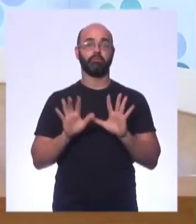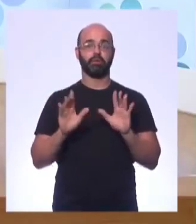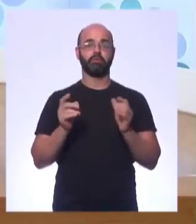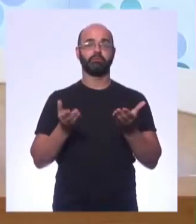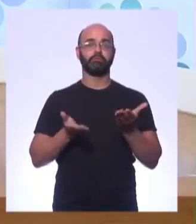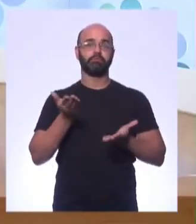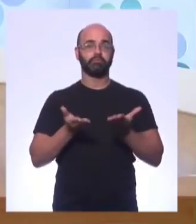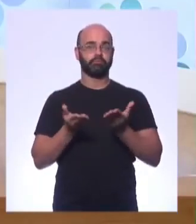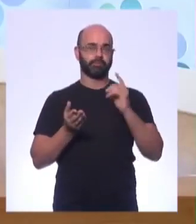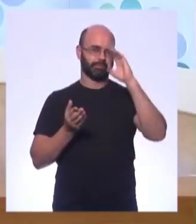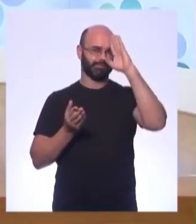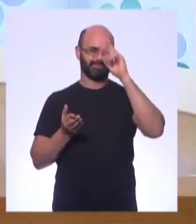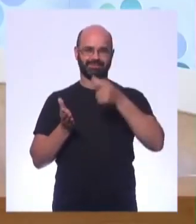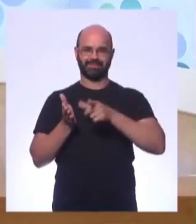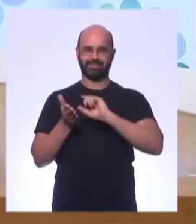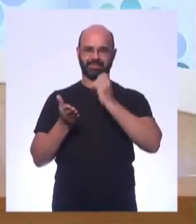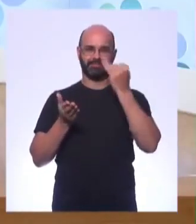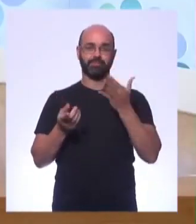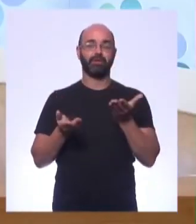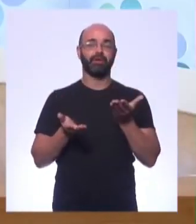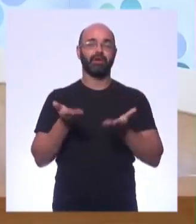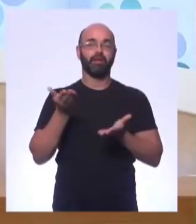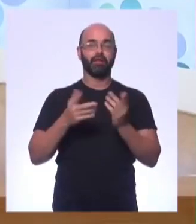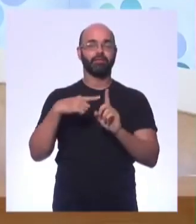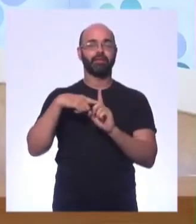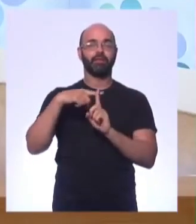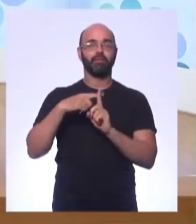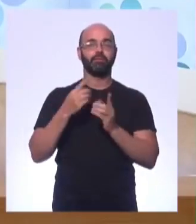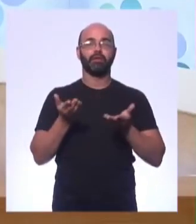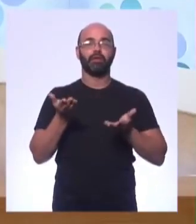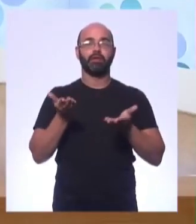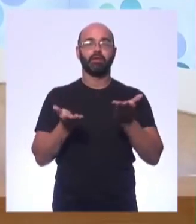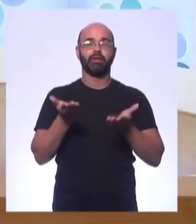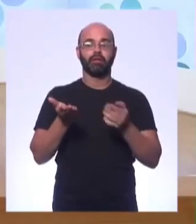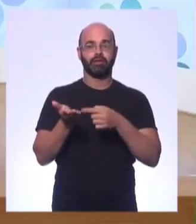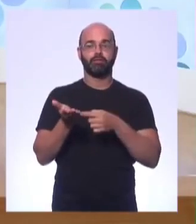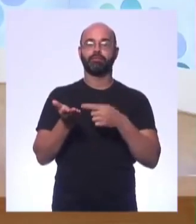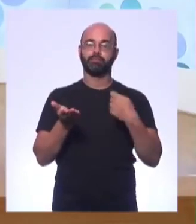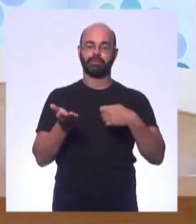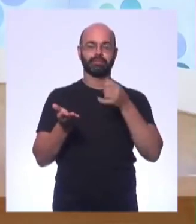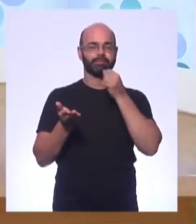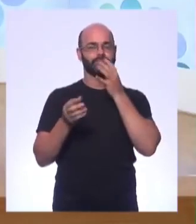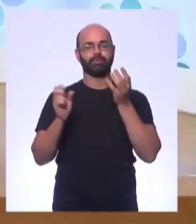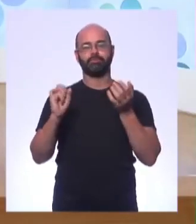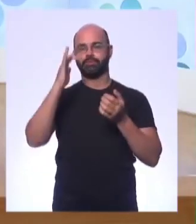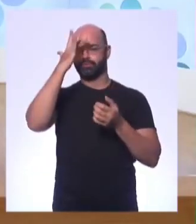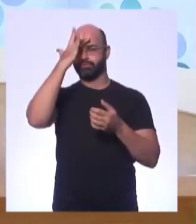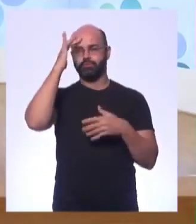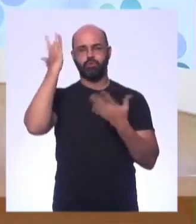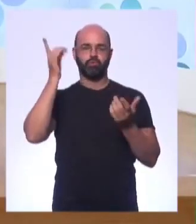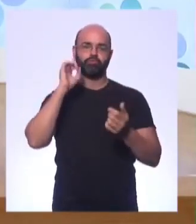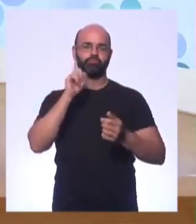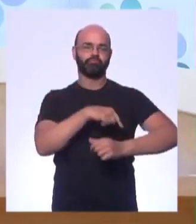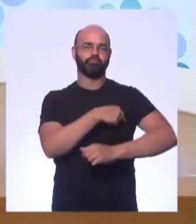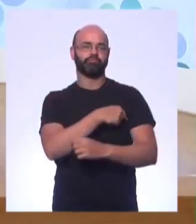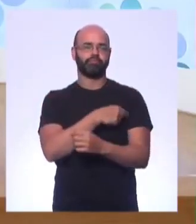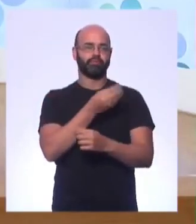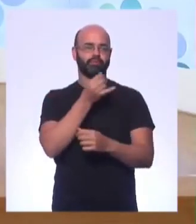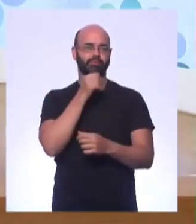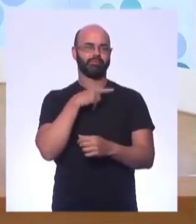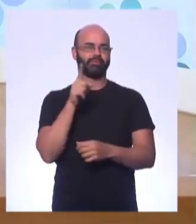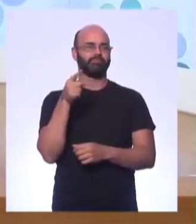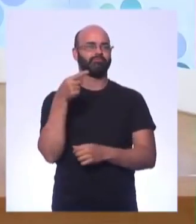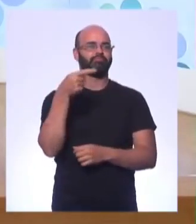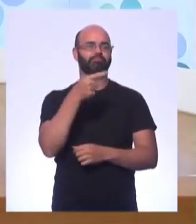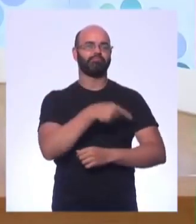equilíbrio térmico, tá? Não pode esquecer esse conceito. Esse é o motivo que quando você vai lá, né, verificar a temperatura de alguém, vamos verificar a temperatura do Giba, né? Você vai colocar o